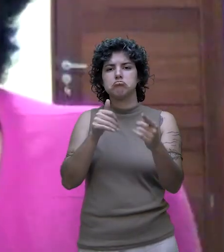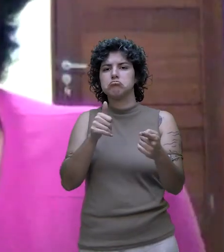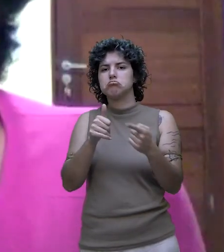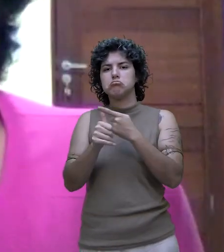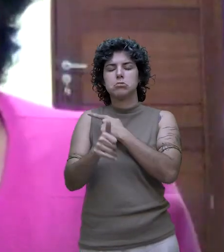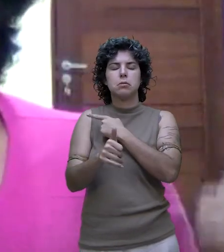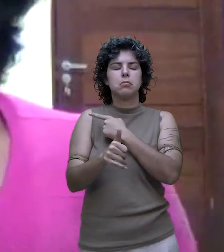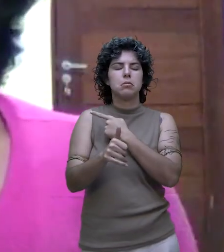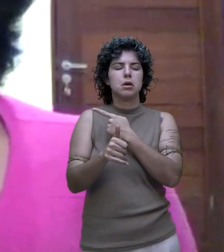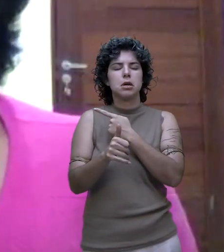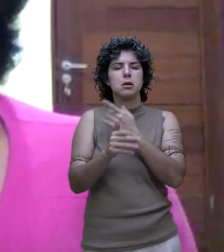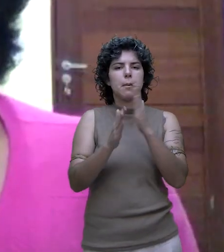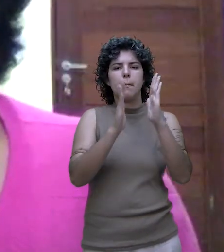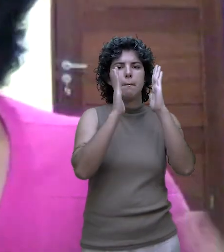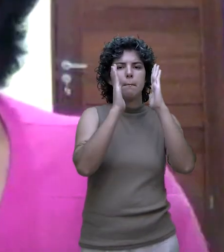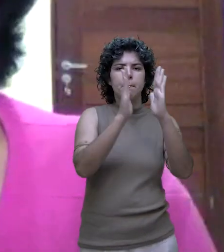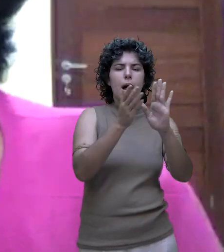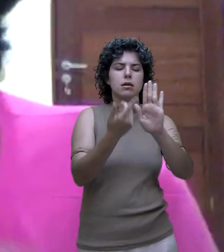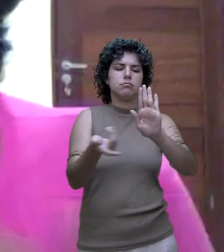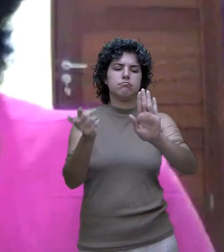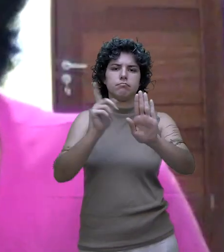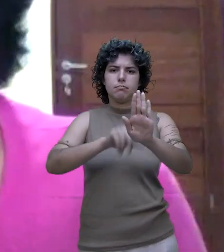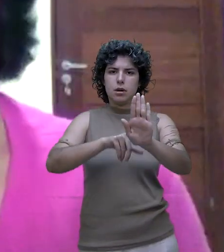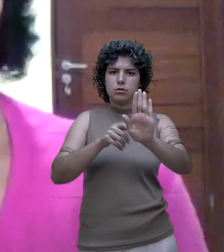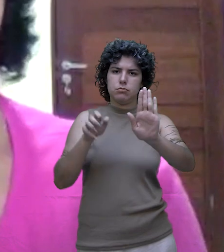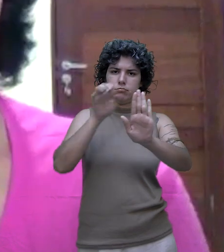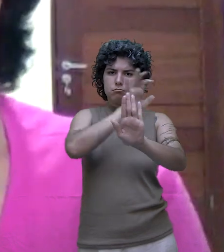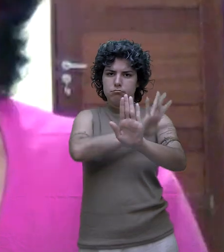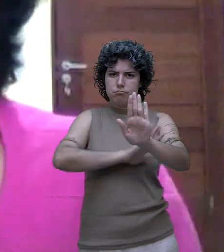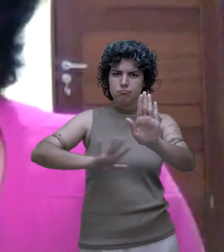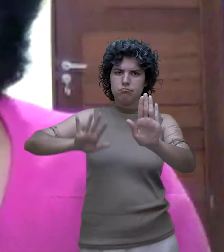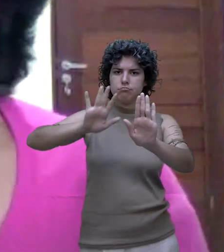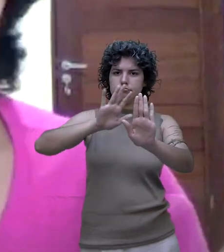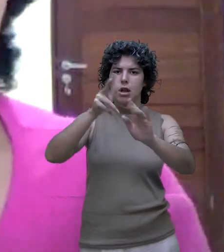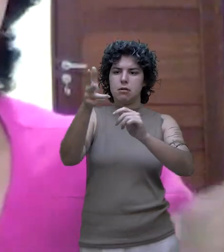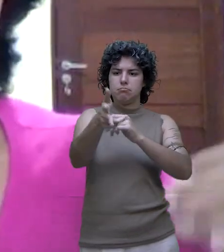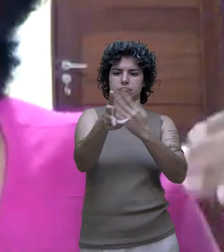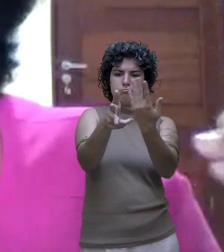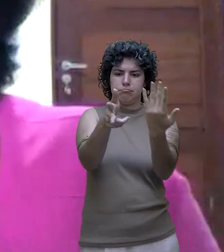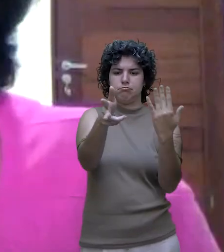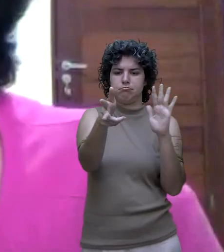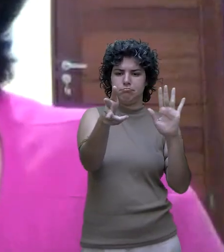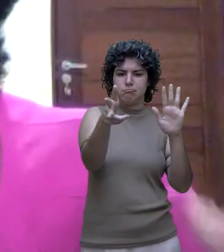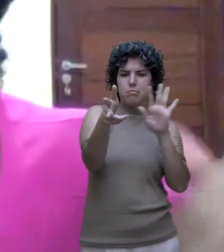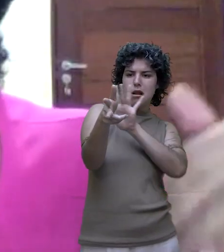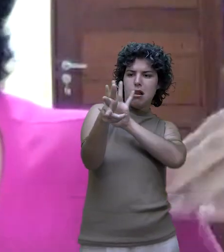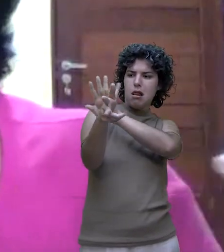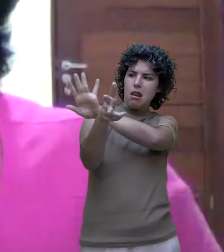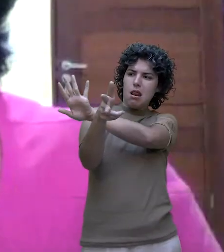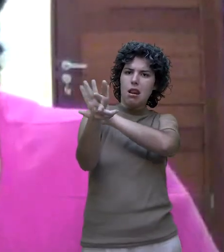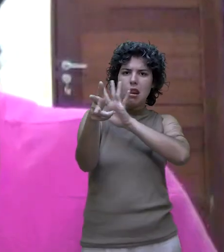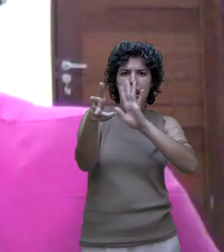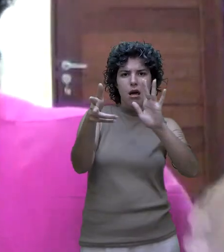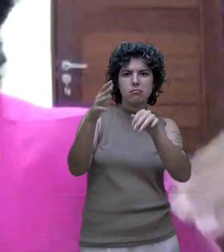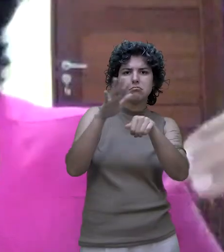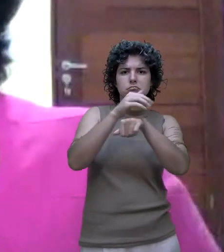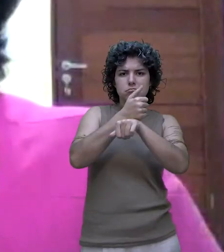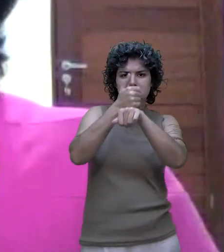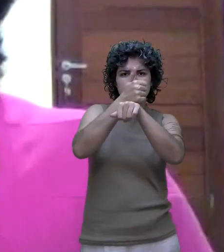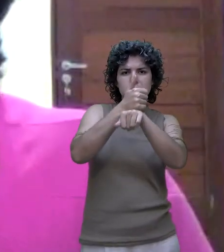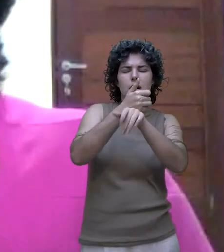a parte de trás do cinema, né, por trás das câmeras, foi ali, com roteiro,